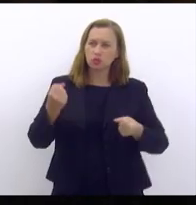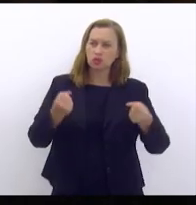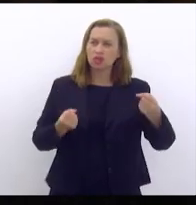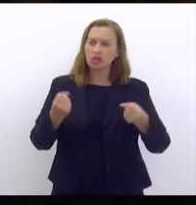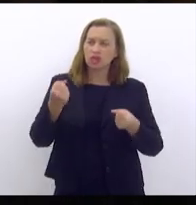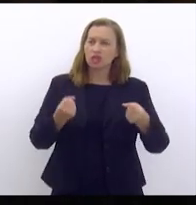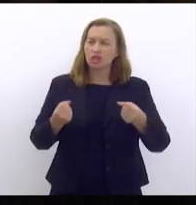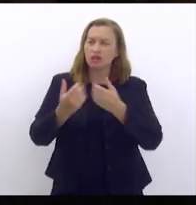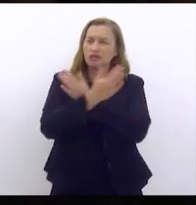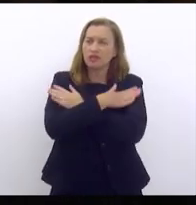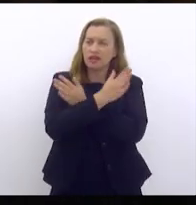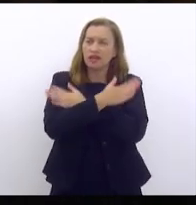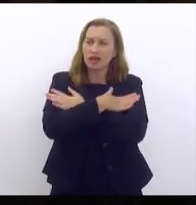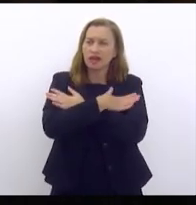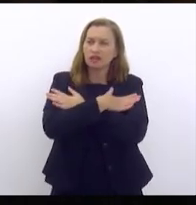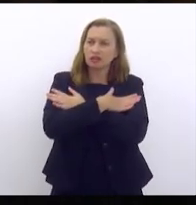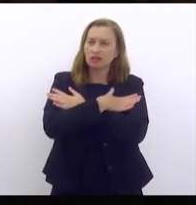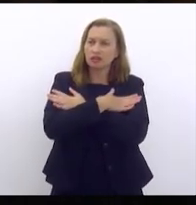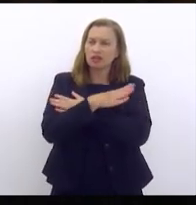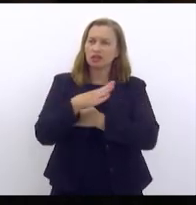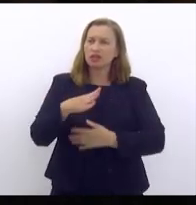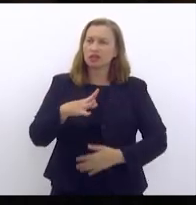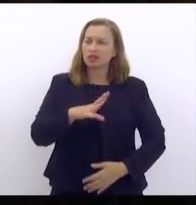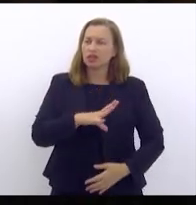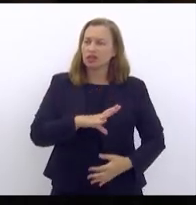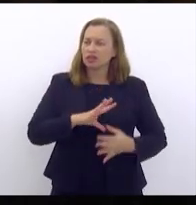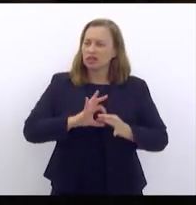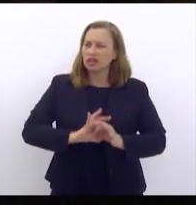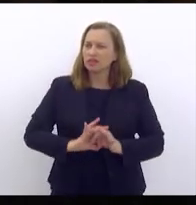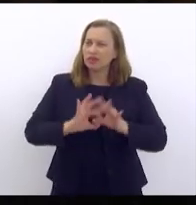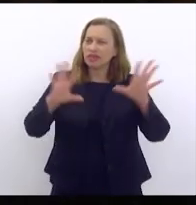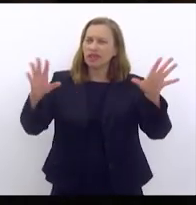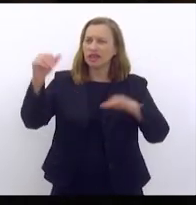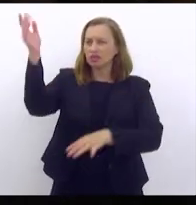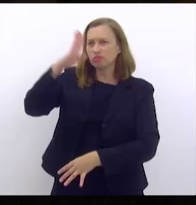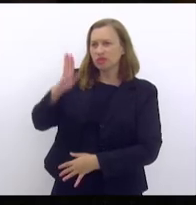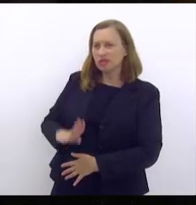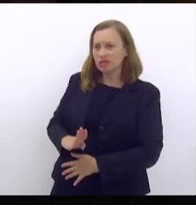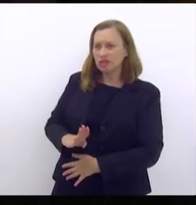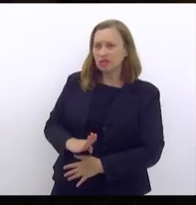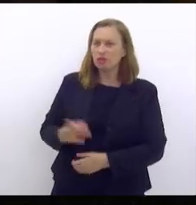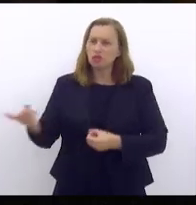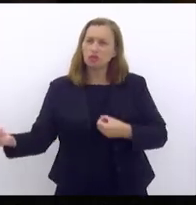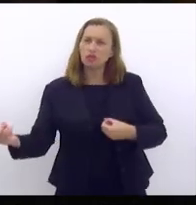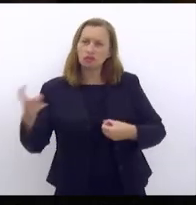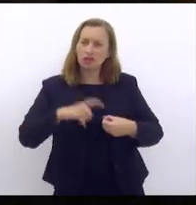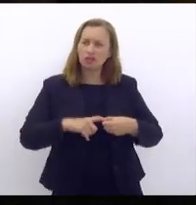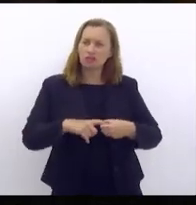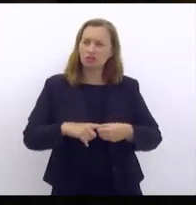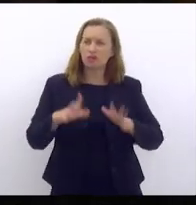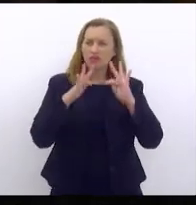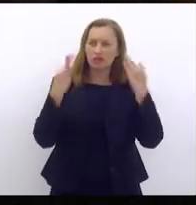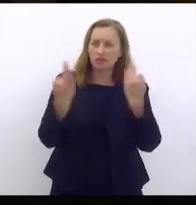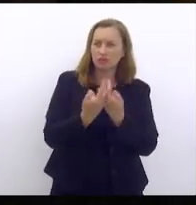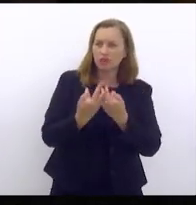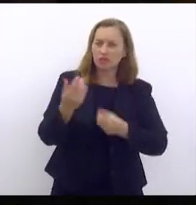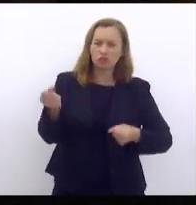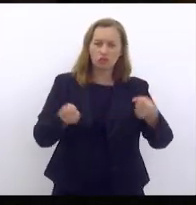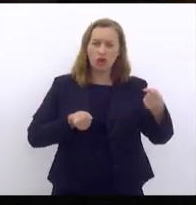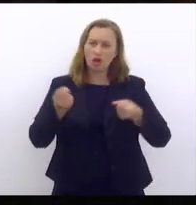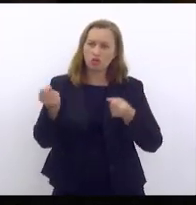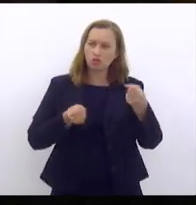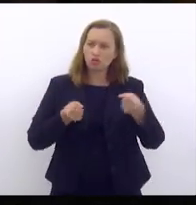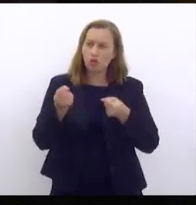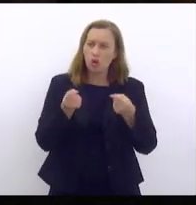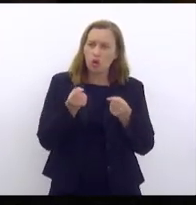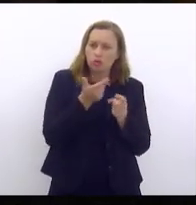de independência do Brasil, 7 de setembro, quando retornava com a sua família, o seu carro